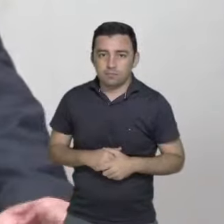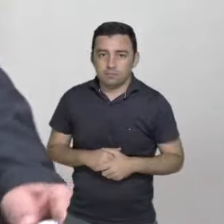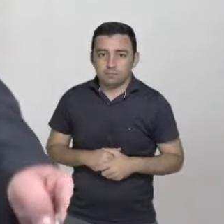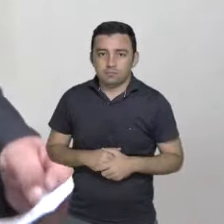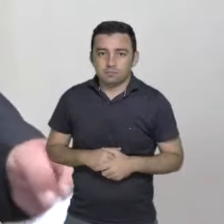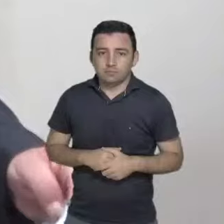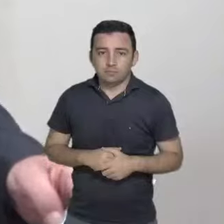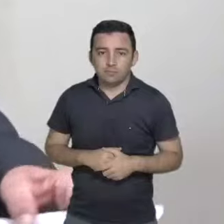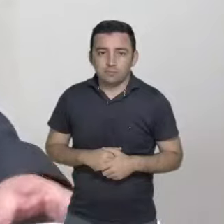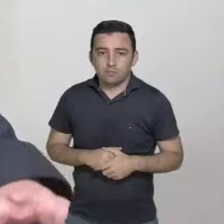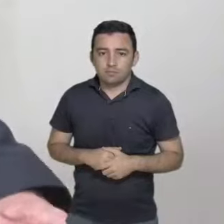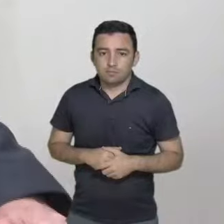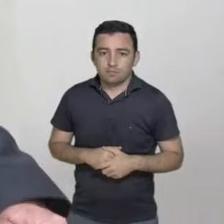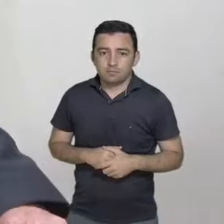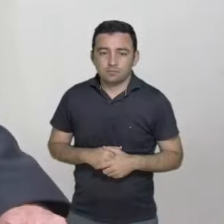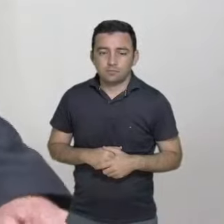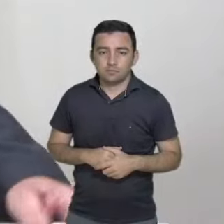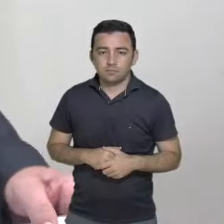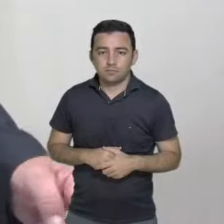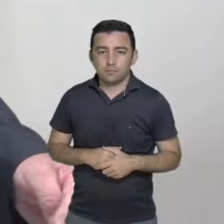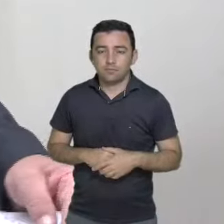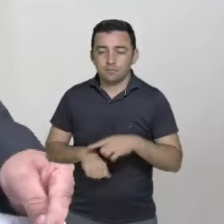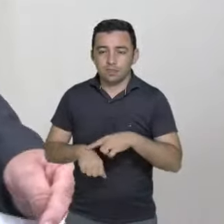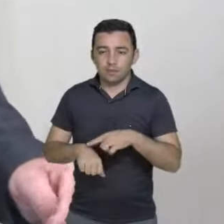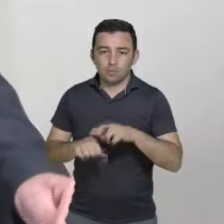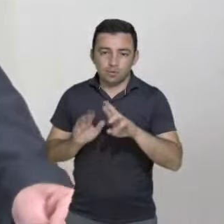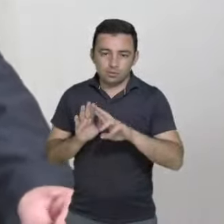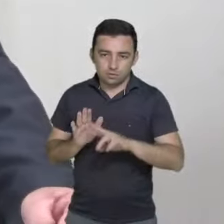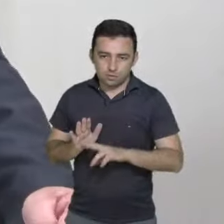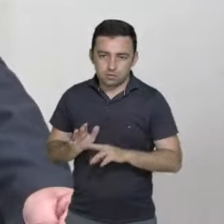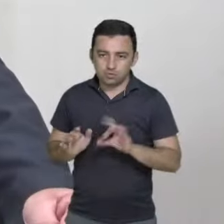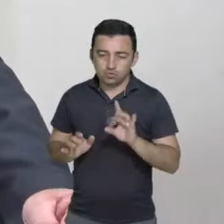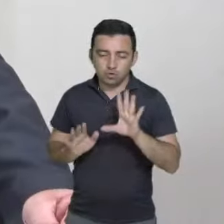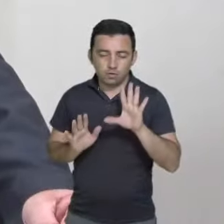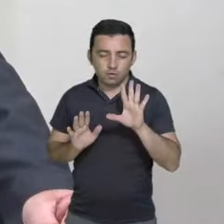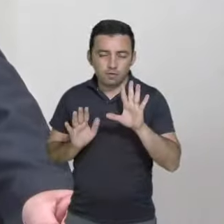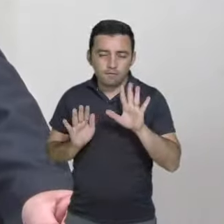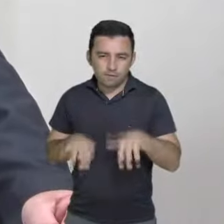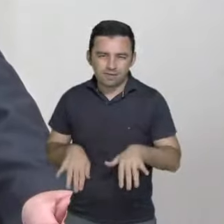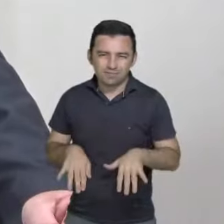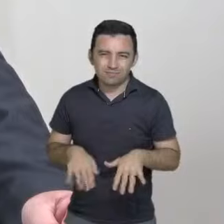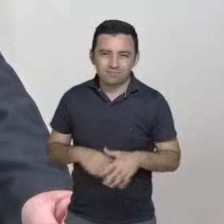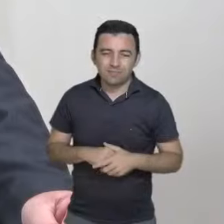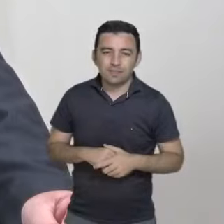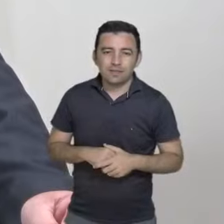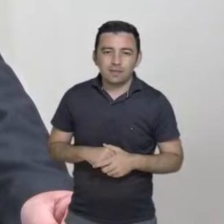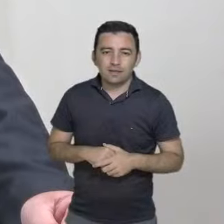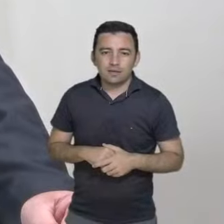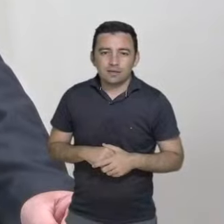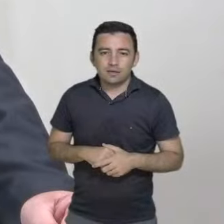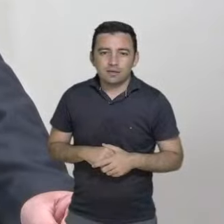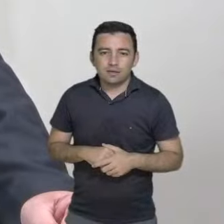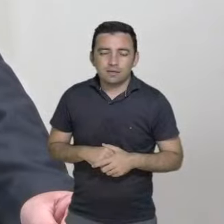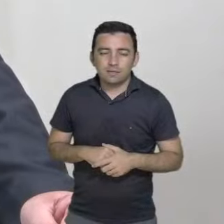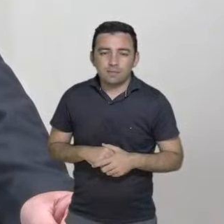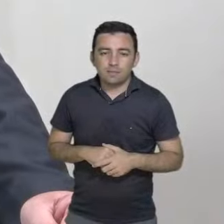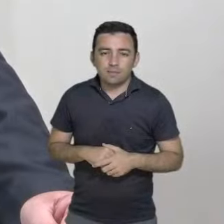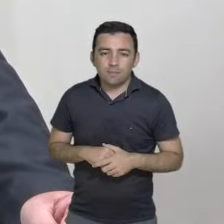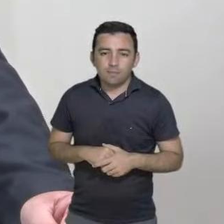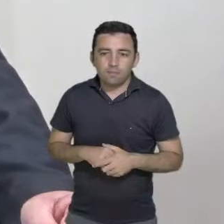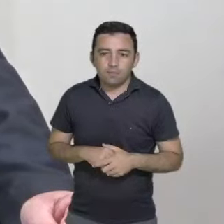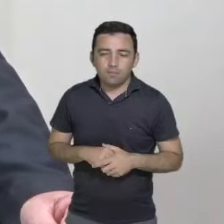figuras. Vossa Excelência tem um tempo regimental, deputado. Apenas para concluir, senhor presidente, né? Apenas para concluir,